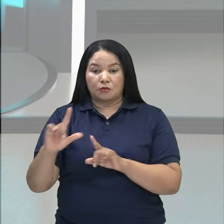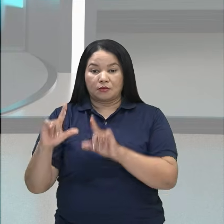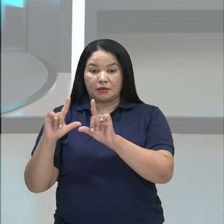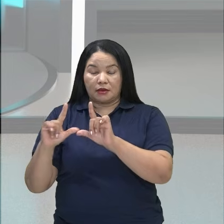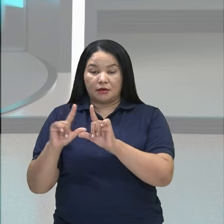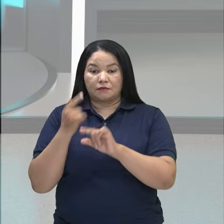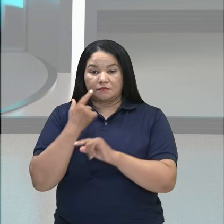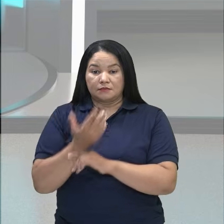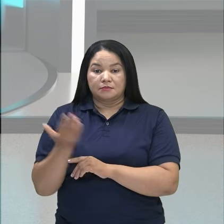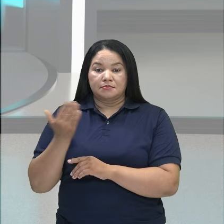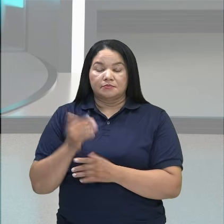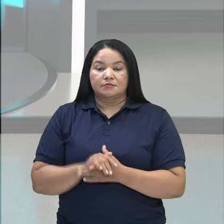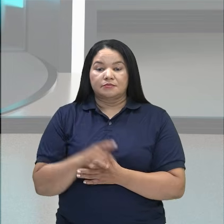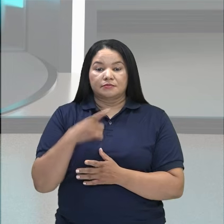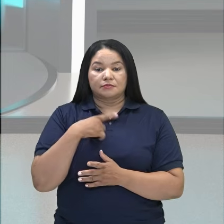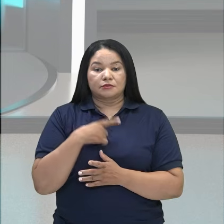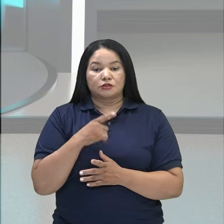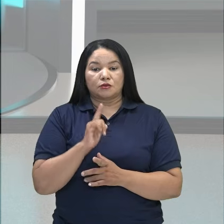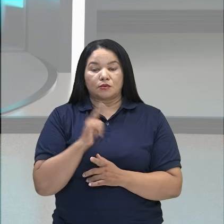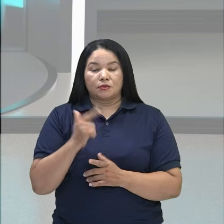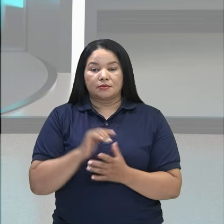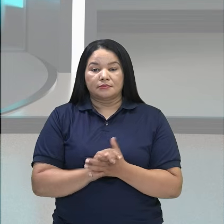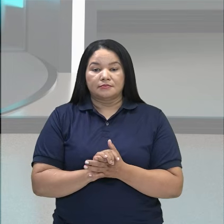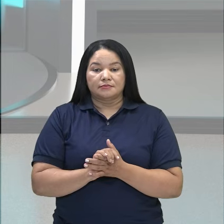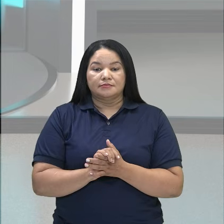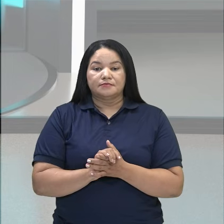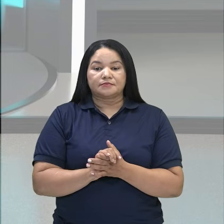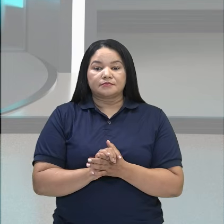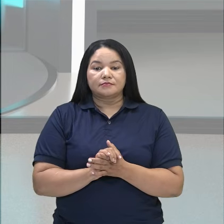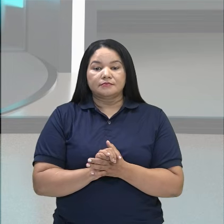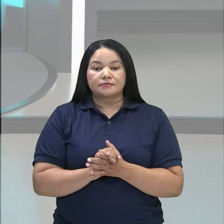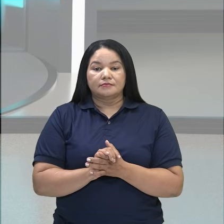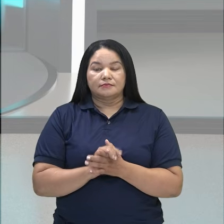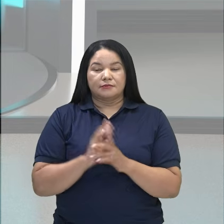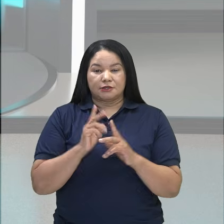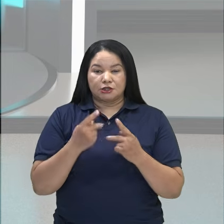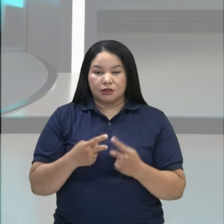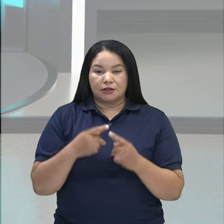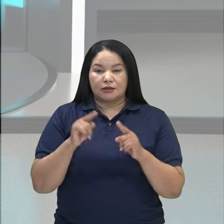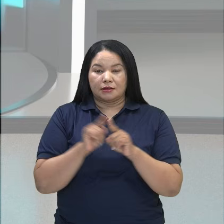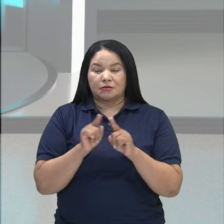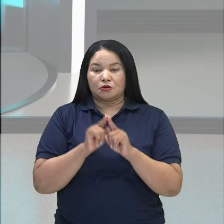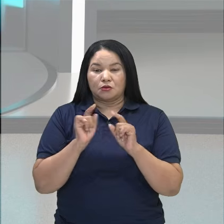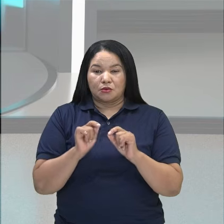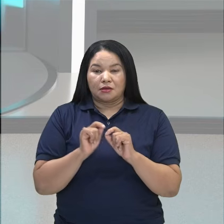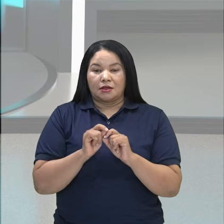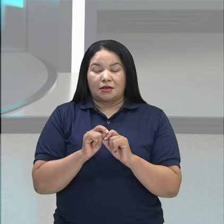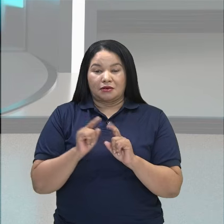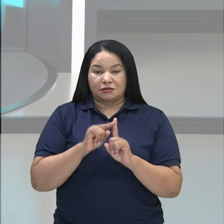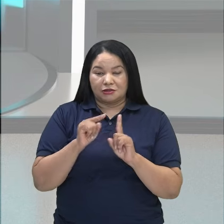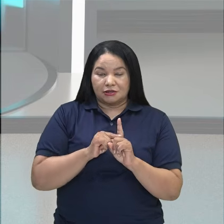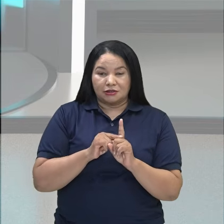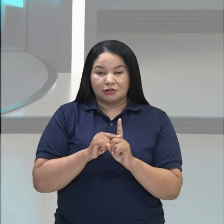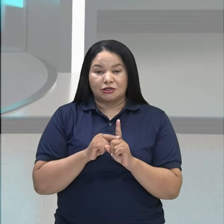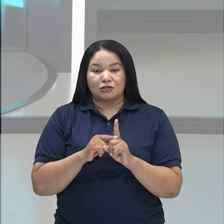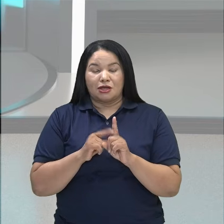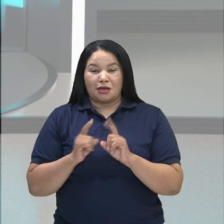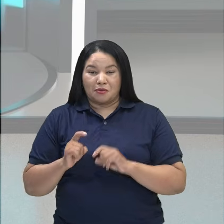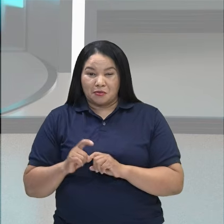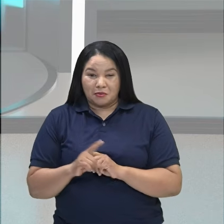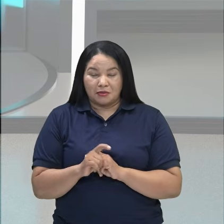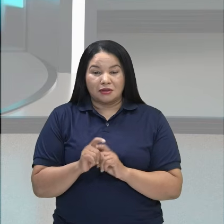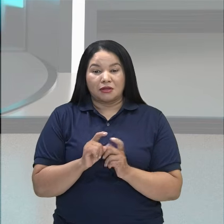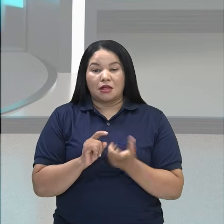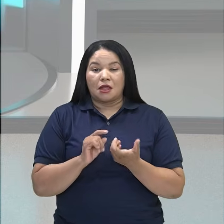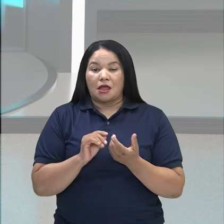exemplo, alta variedade genética. A bactéria comum em gestante está circulando mais e com